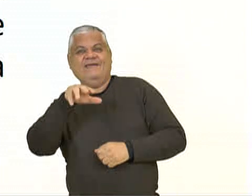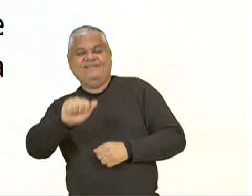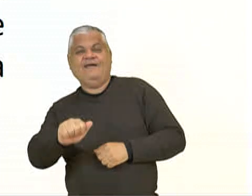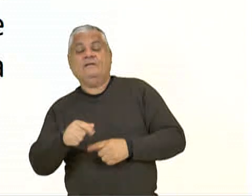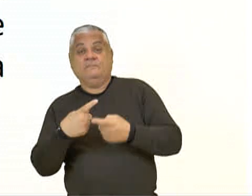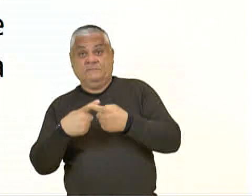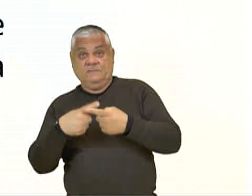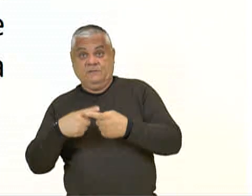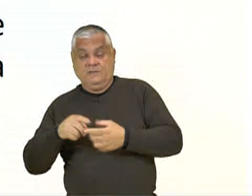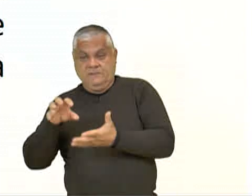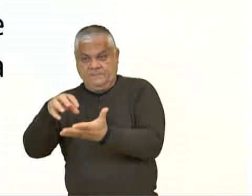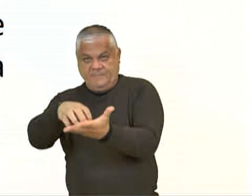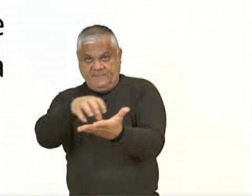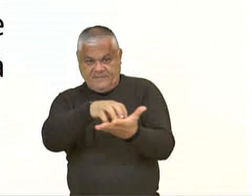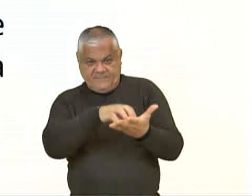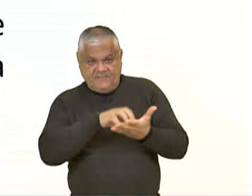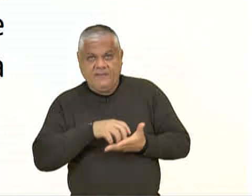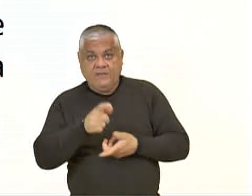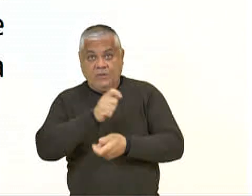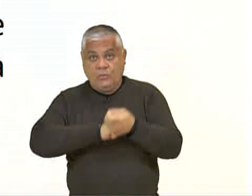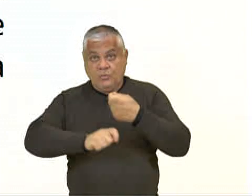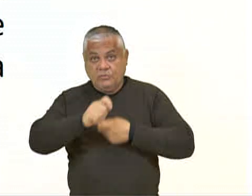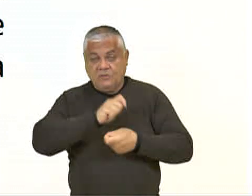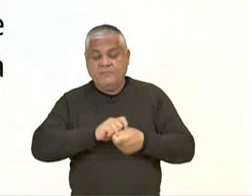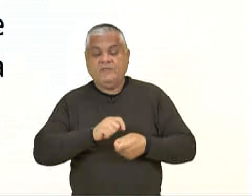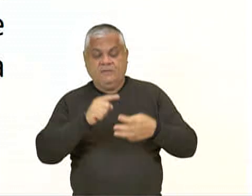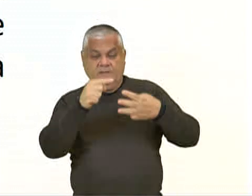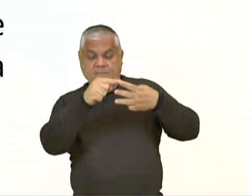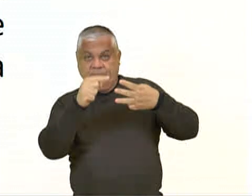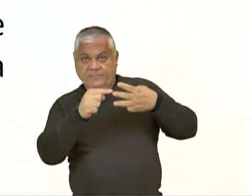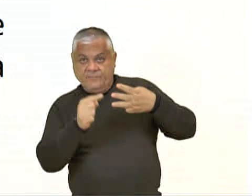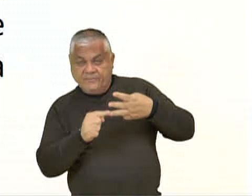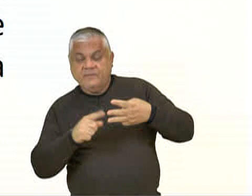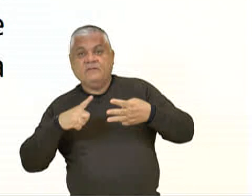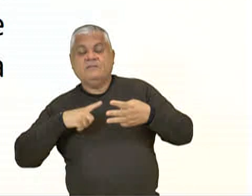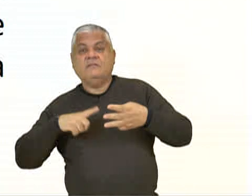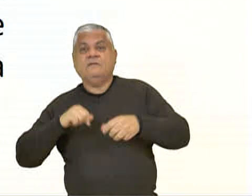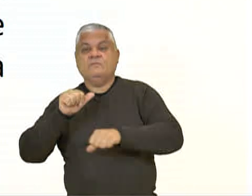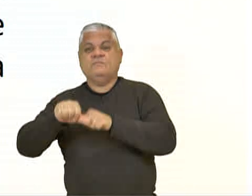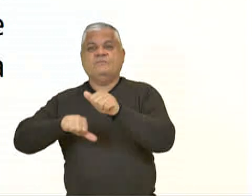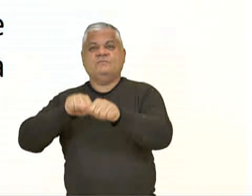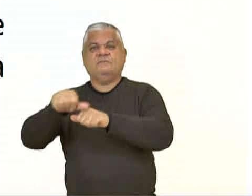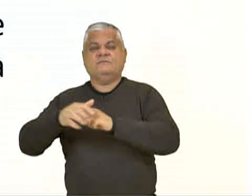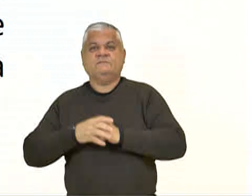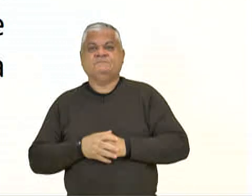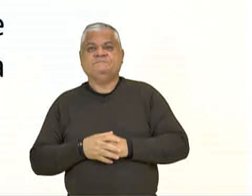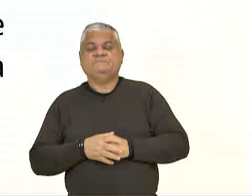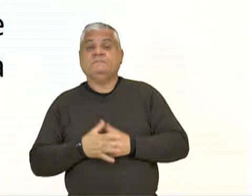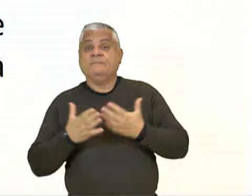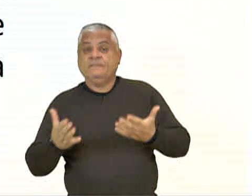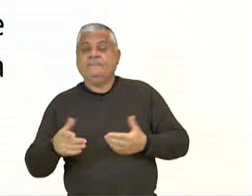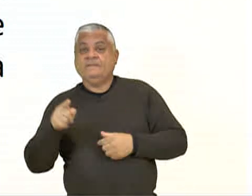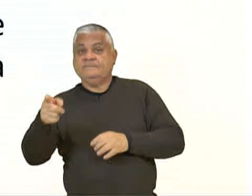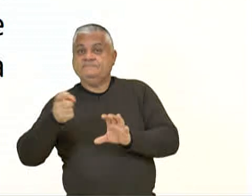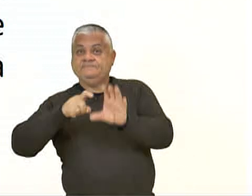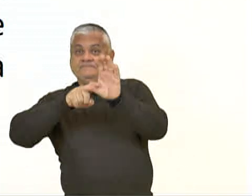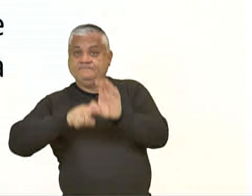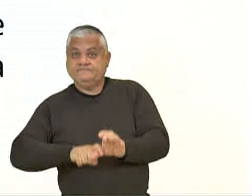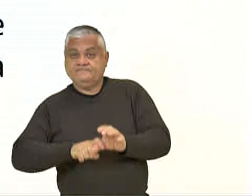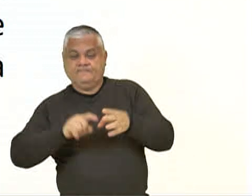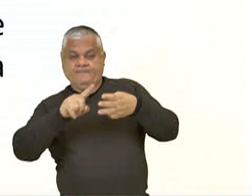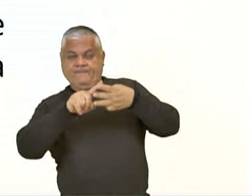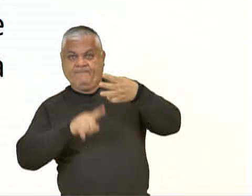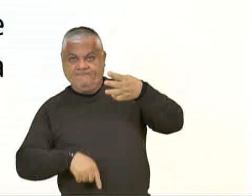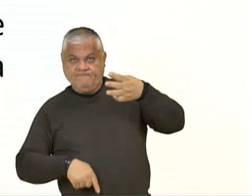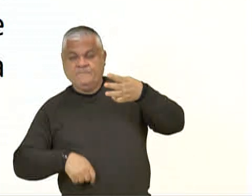os setores da economia que a gente falou resultou no processo de modernização. Então, essa dependência dos 3 setores